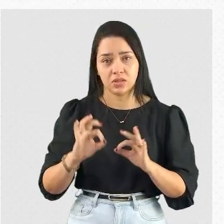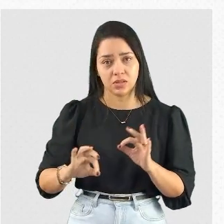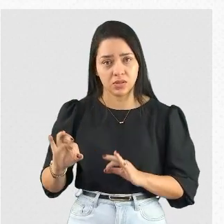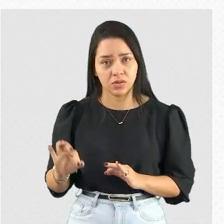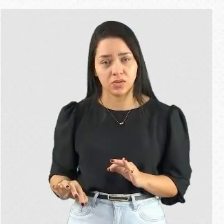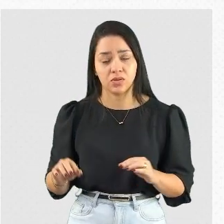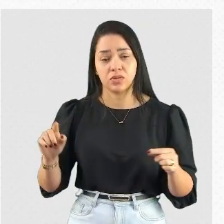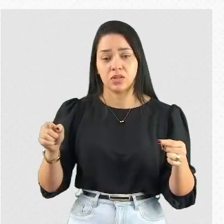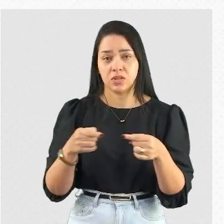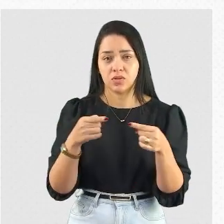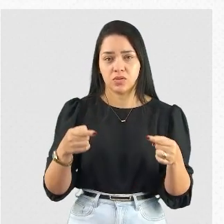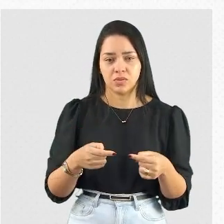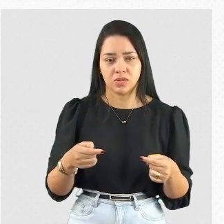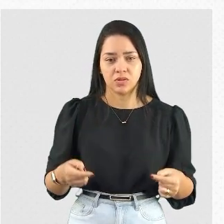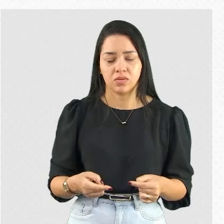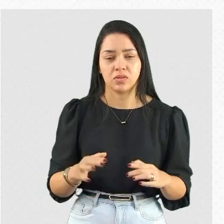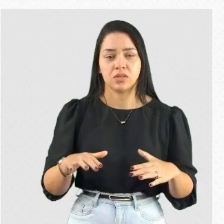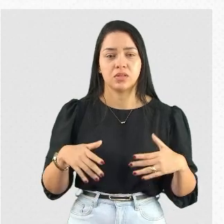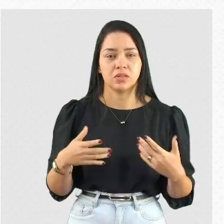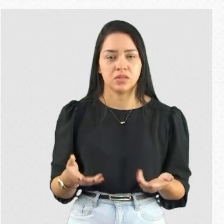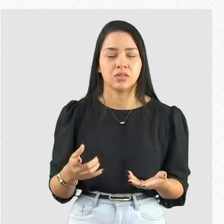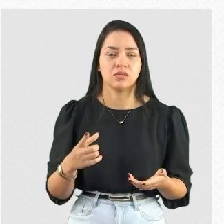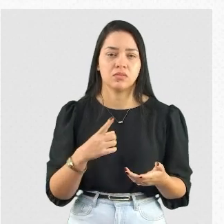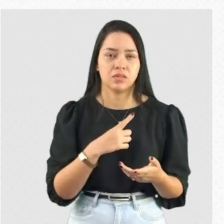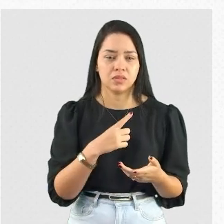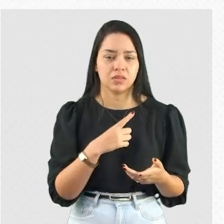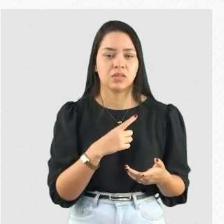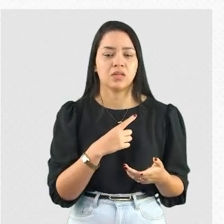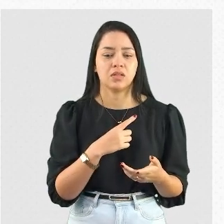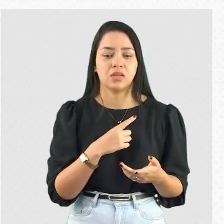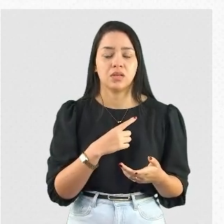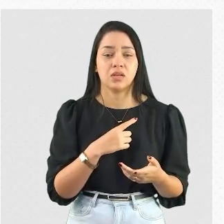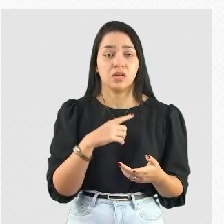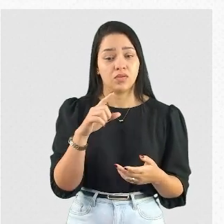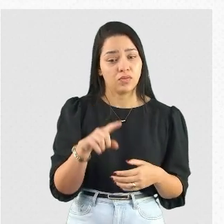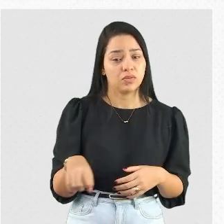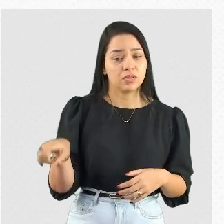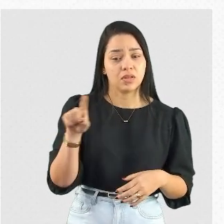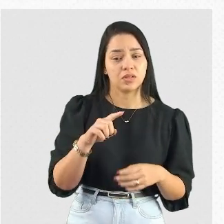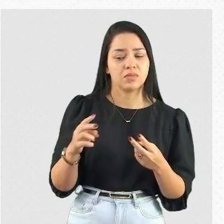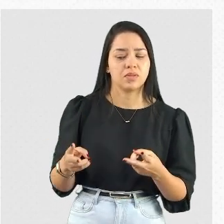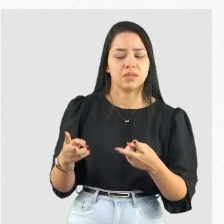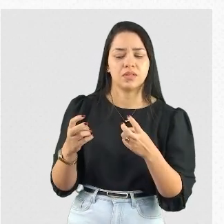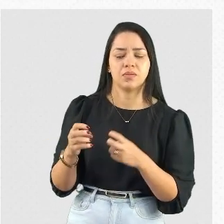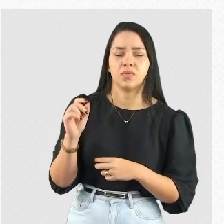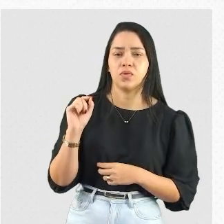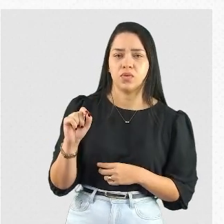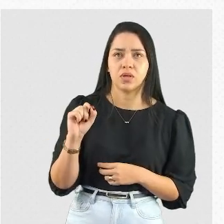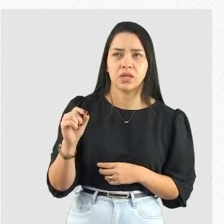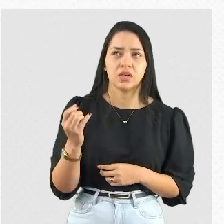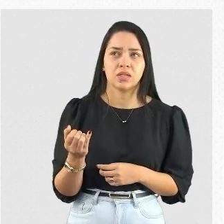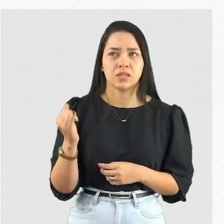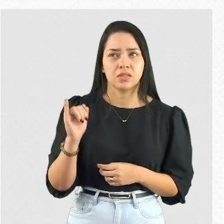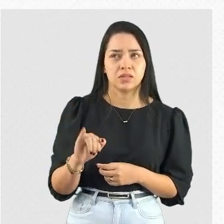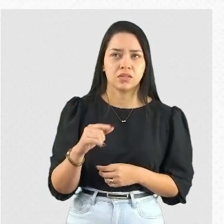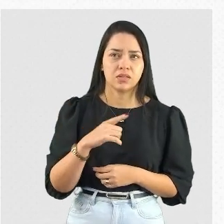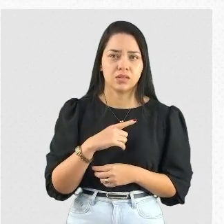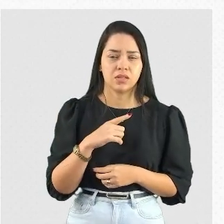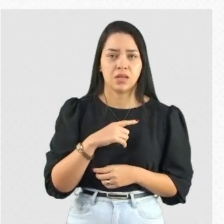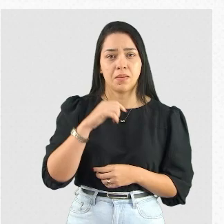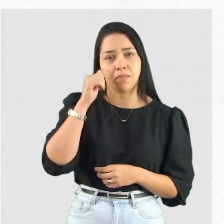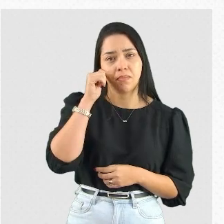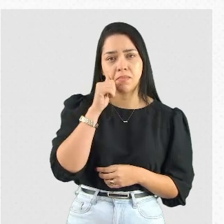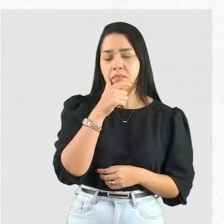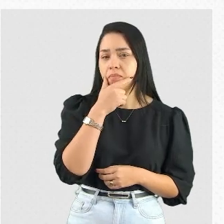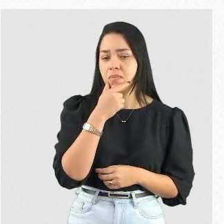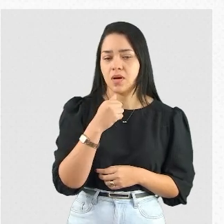dessas combinações. Então, nesse quadro, vocês observam, então, por exemplo, se eu tenho um gameta masculino, que